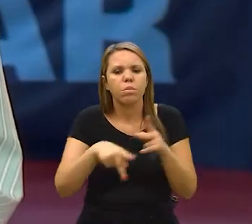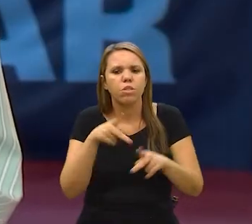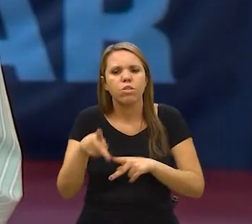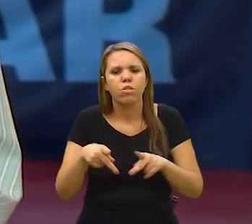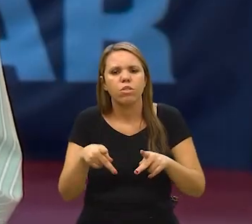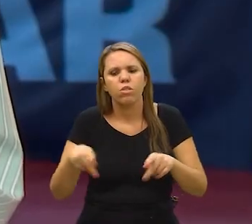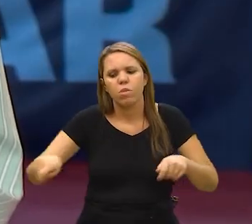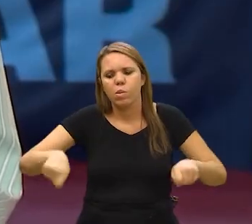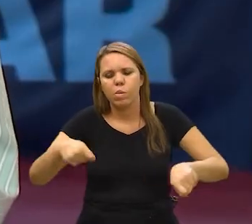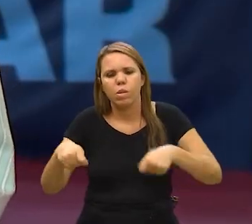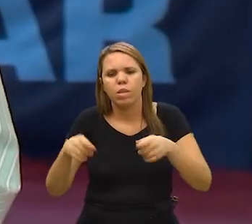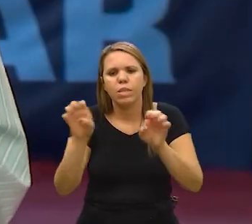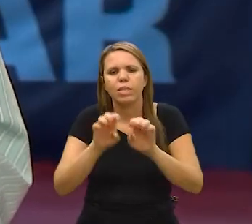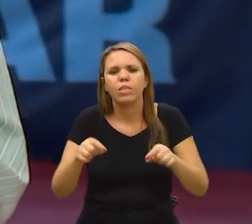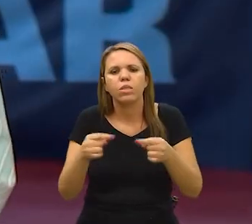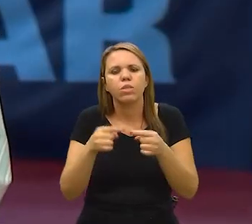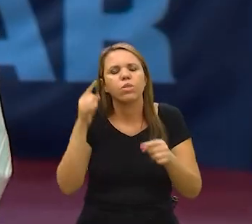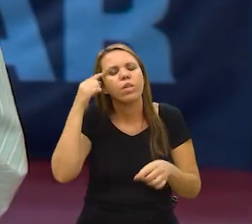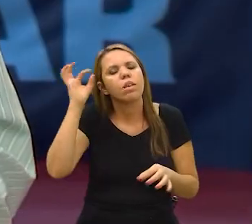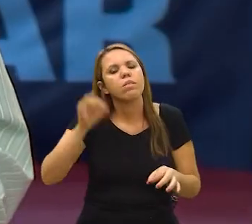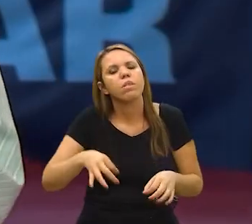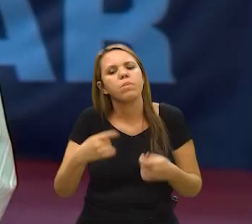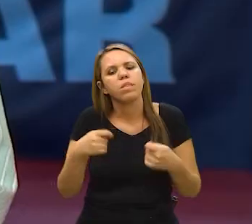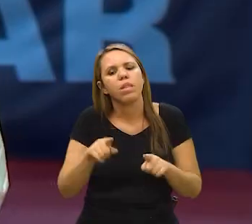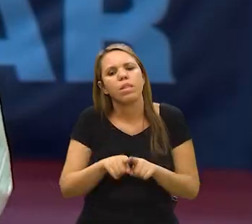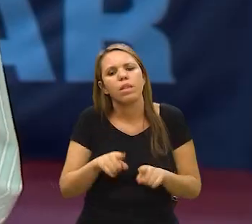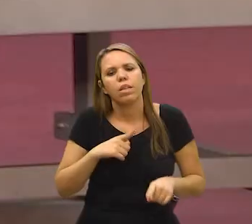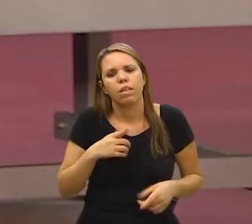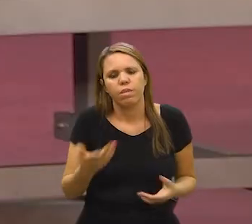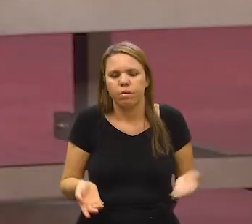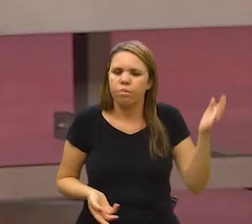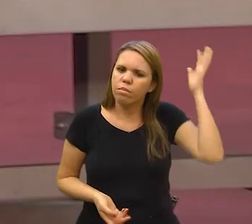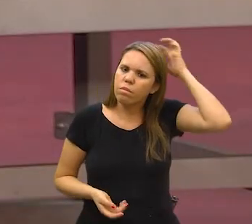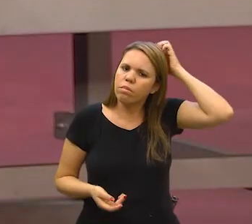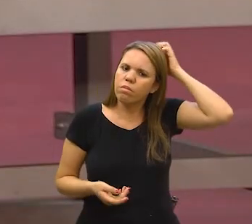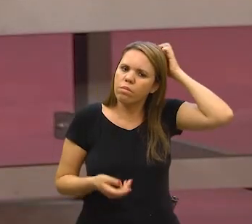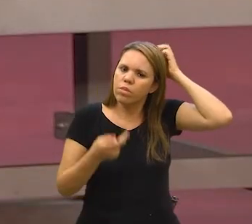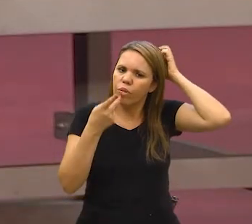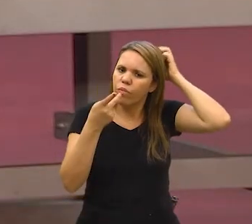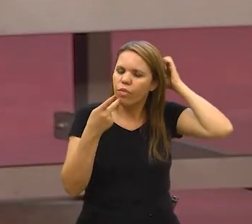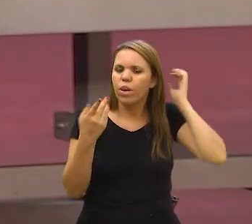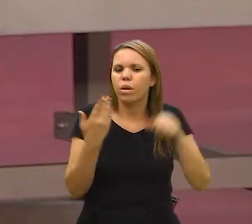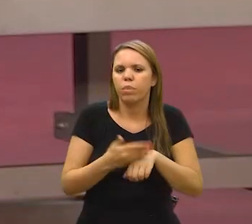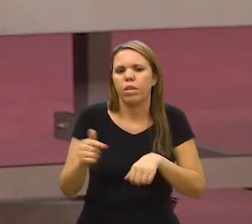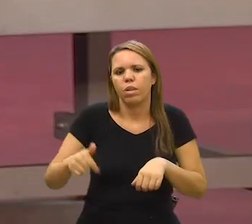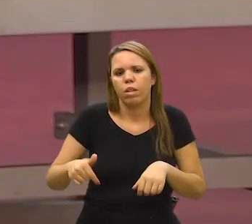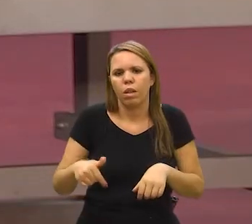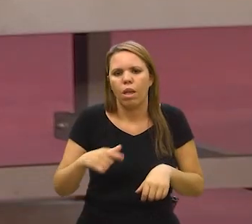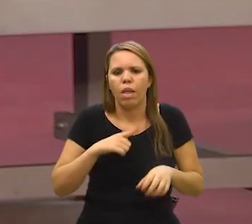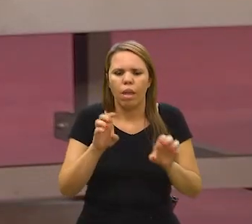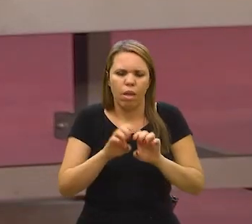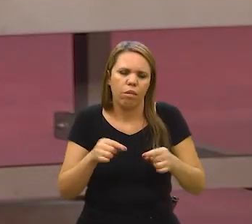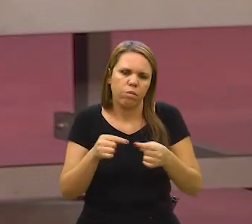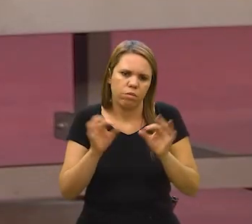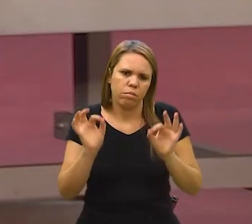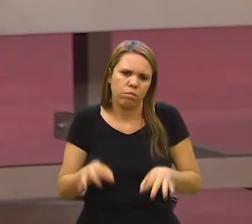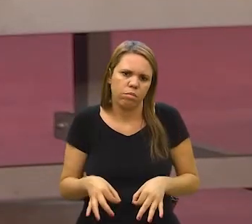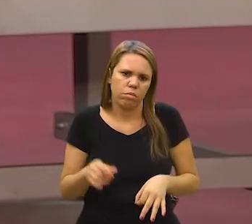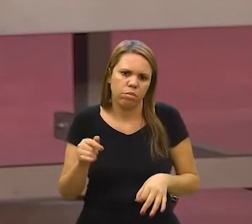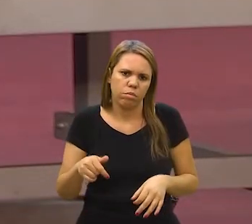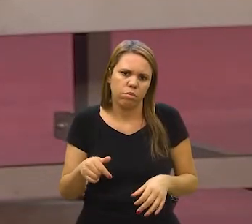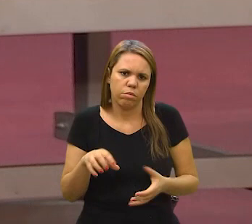vocês mesa-tenistas? O que é a estrutura ideal? O que você precisa ter? Olha, eu falo que para eu treinar aqui no meu clube, eu tenho a estrutura